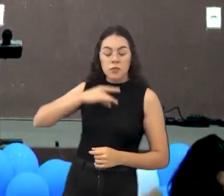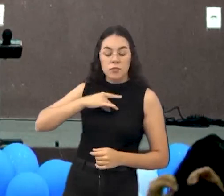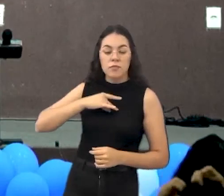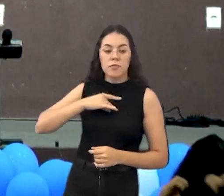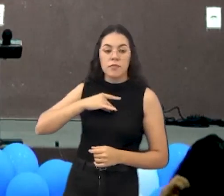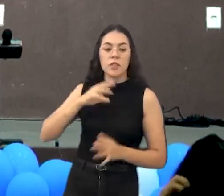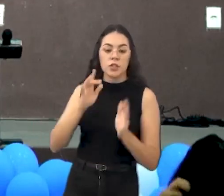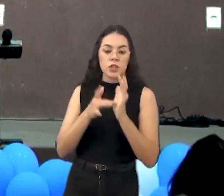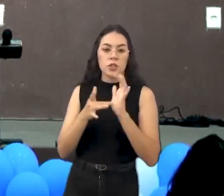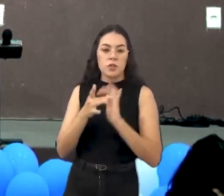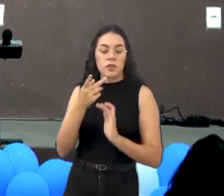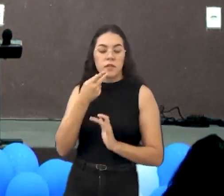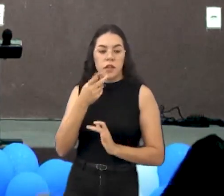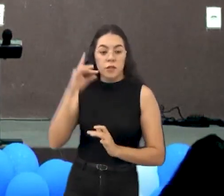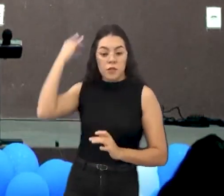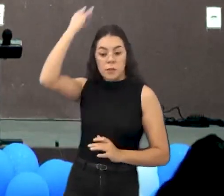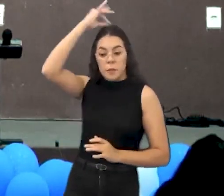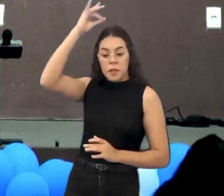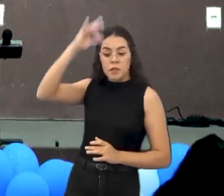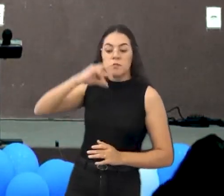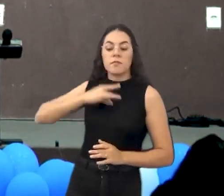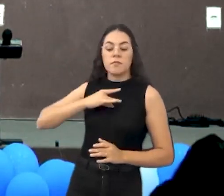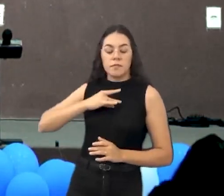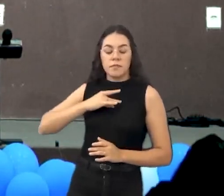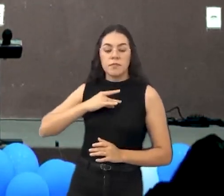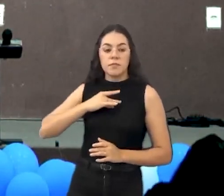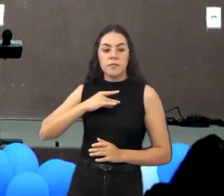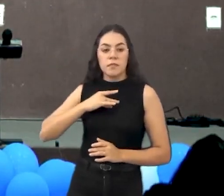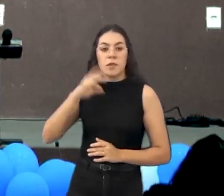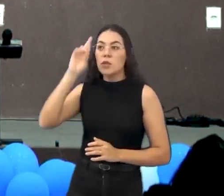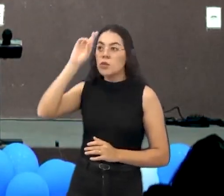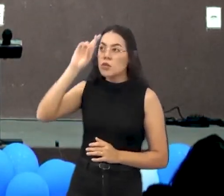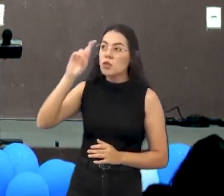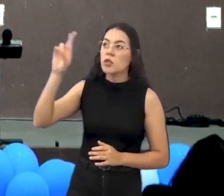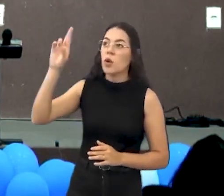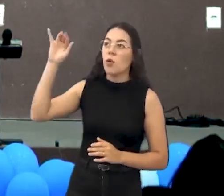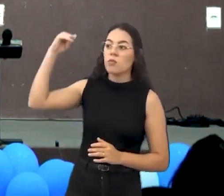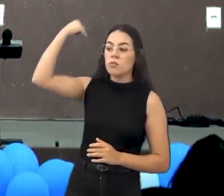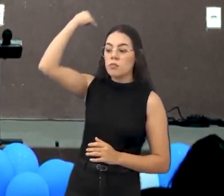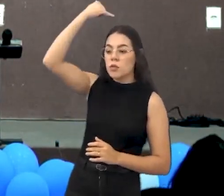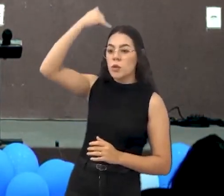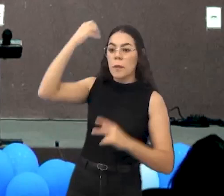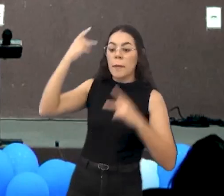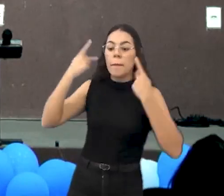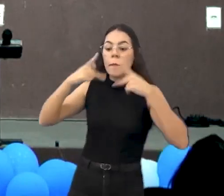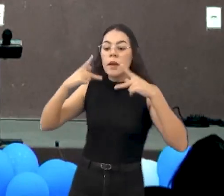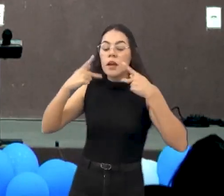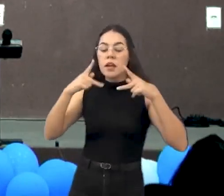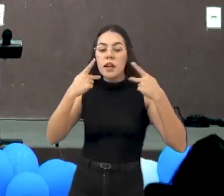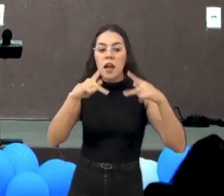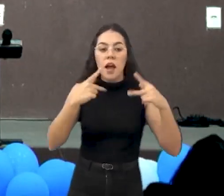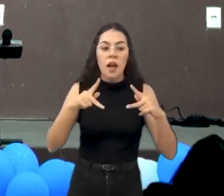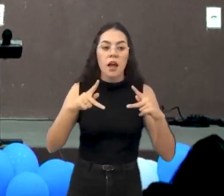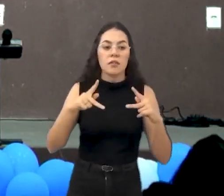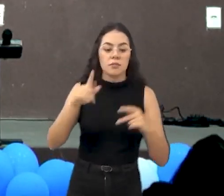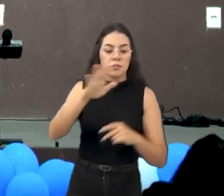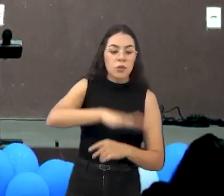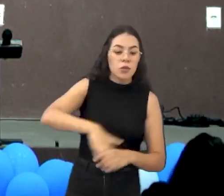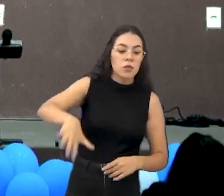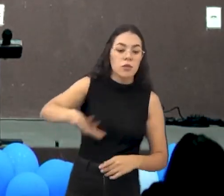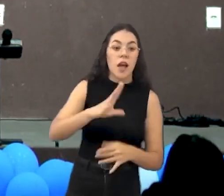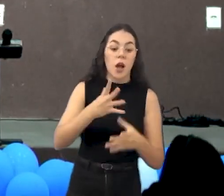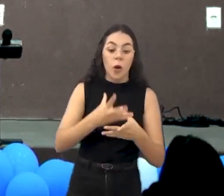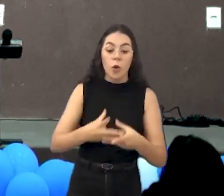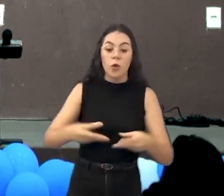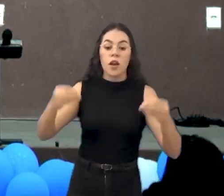é Jesus dizendo: o Espírito do Senhor está sobre mim. O Senhor me ungiu para pregar boas novas aos quebrantados, a